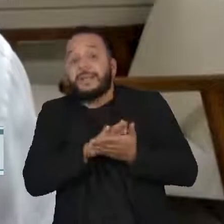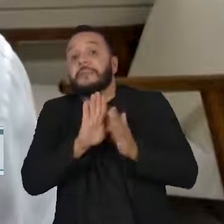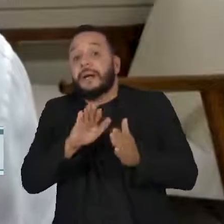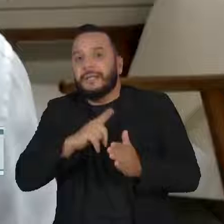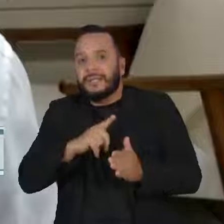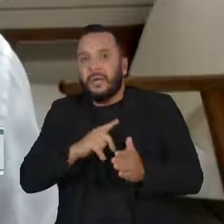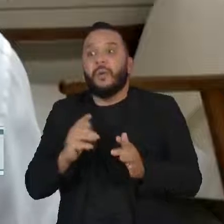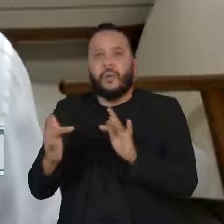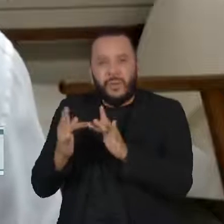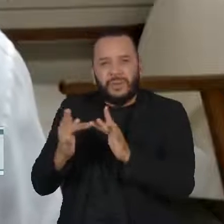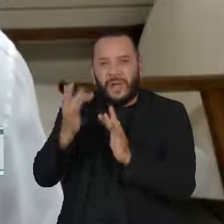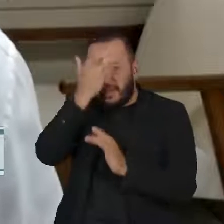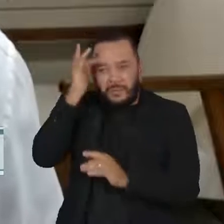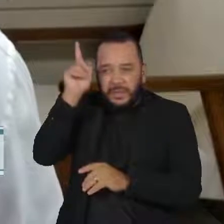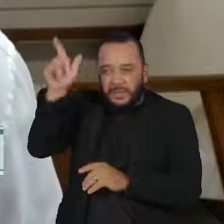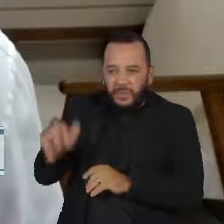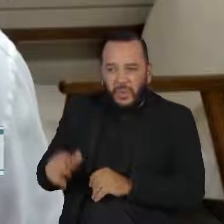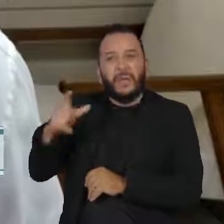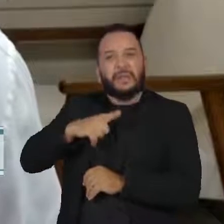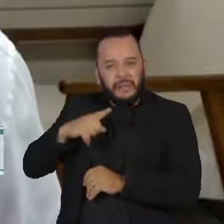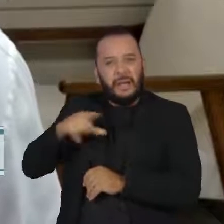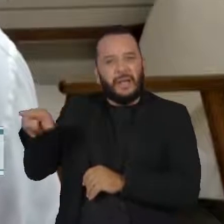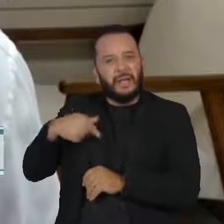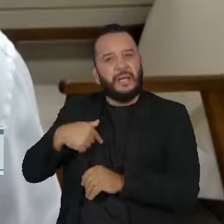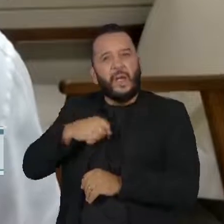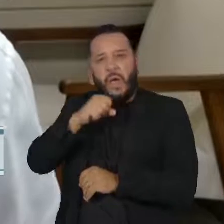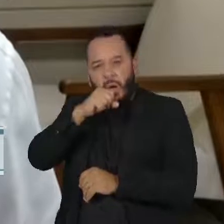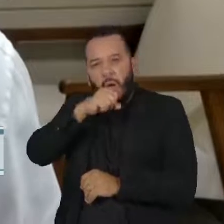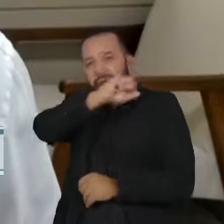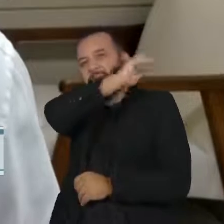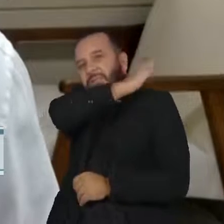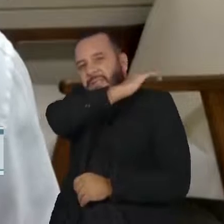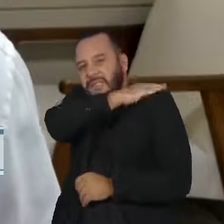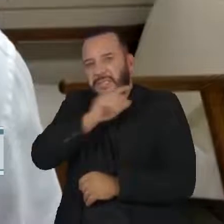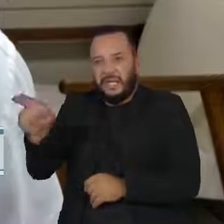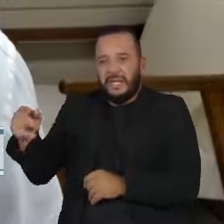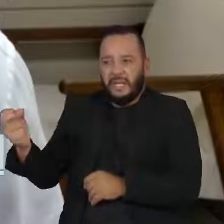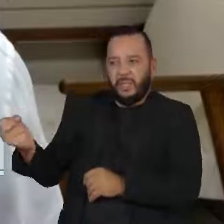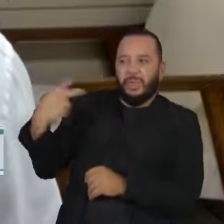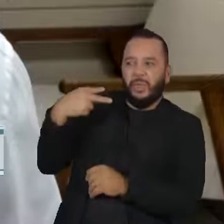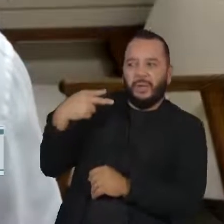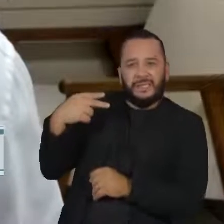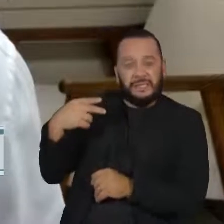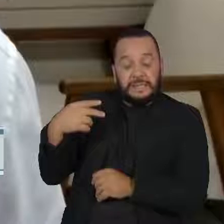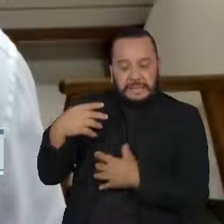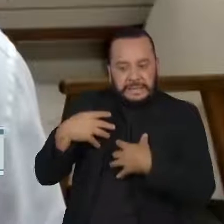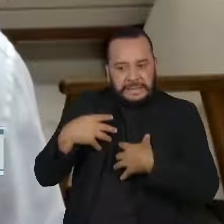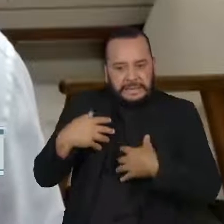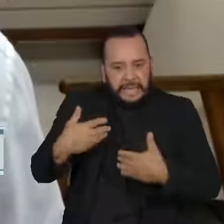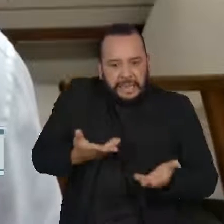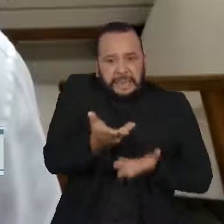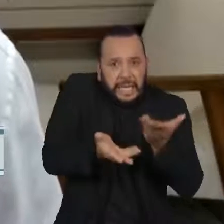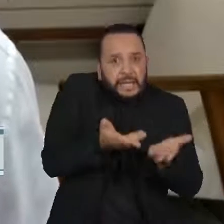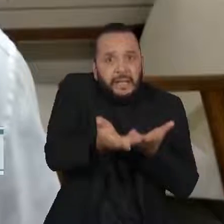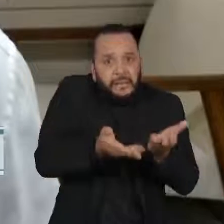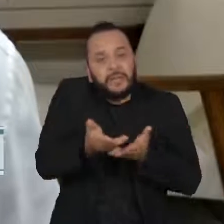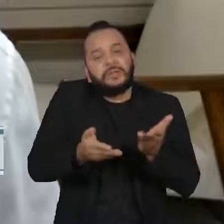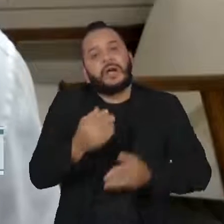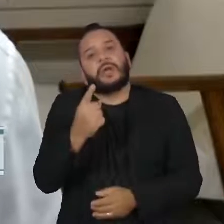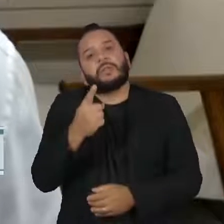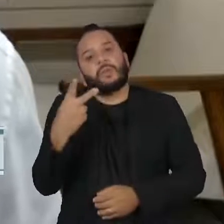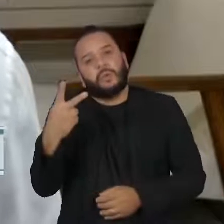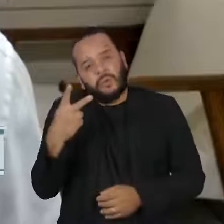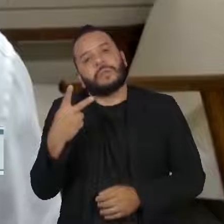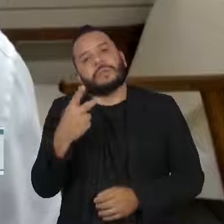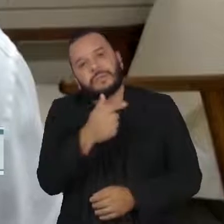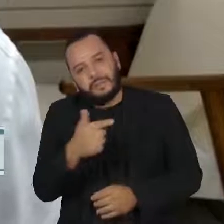com a tuberculose, existe um tratamento específico que é feito por 12 semanas, ou seja, 3 meses. Então,